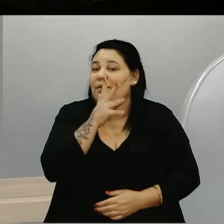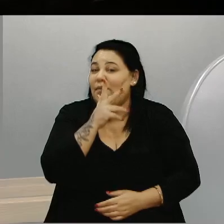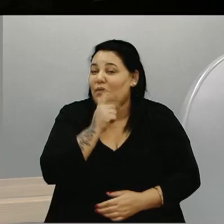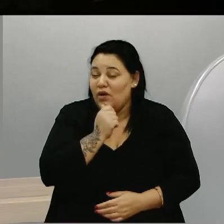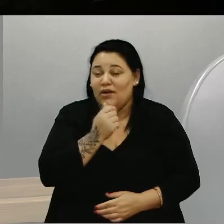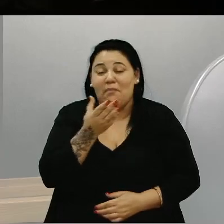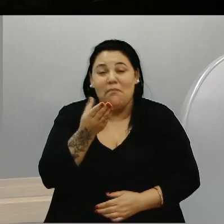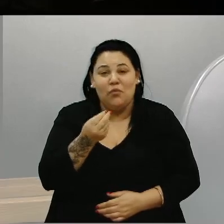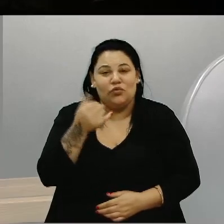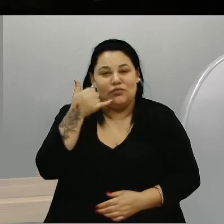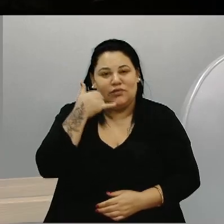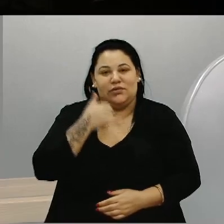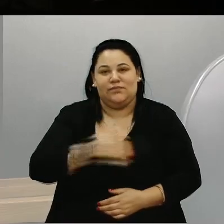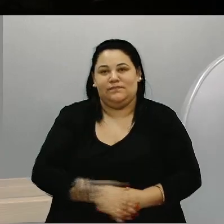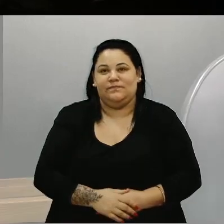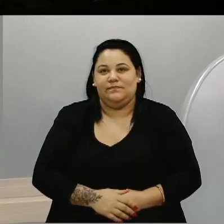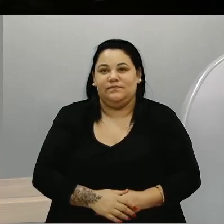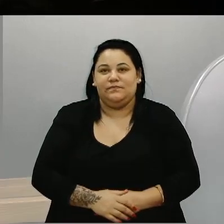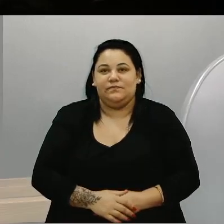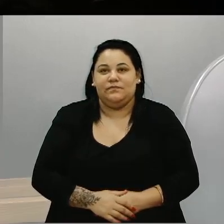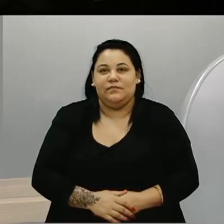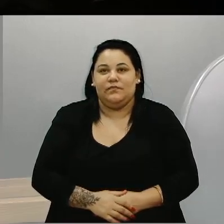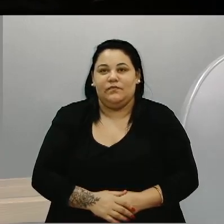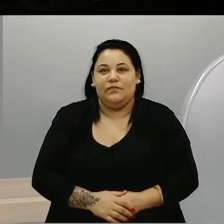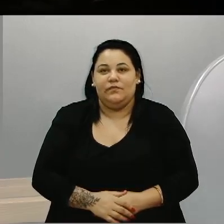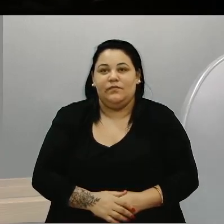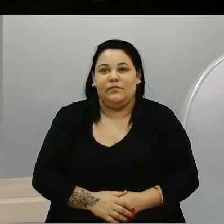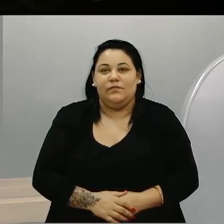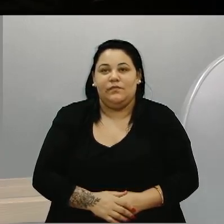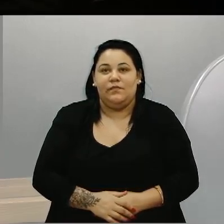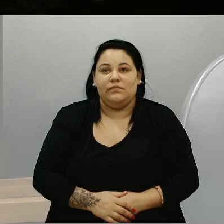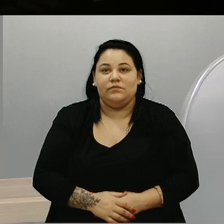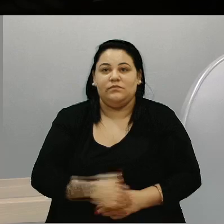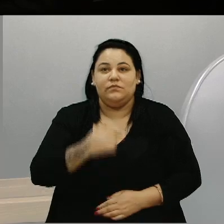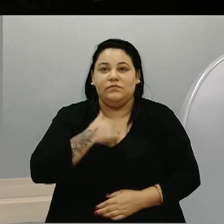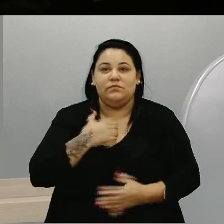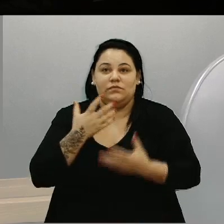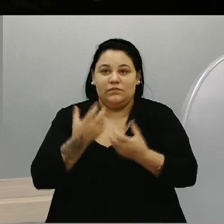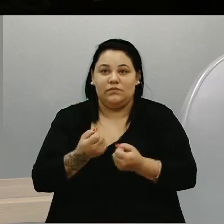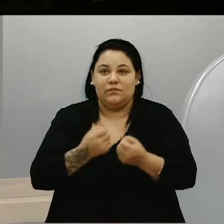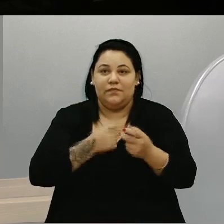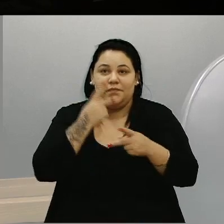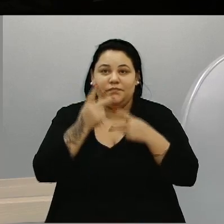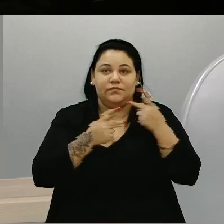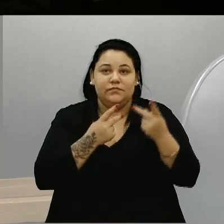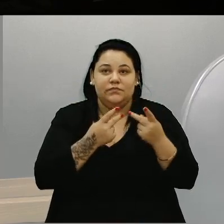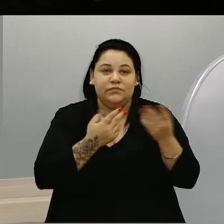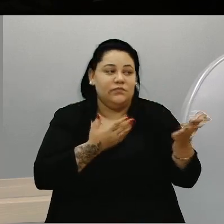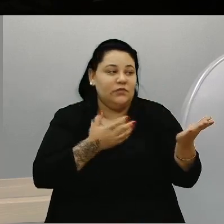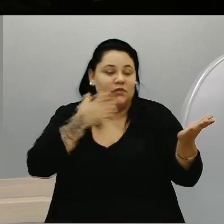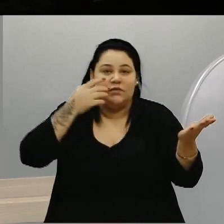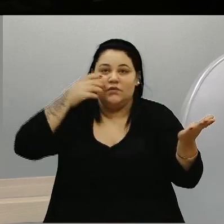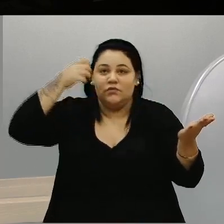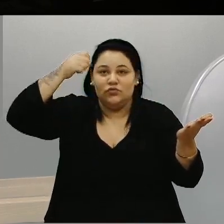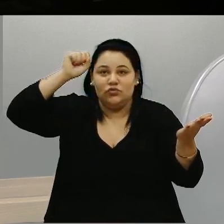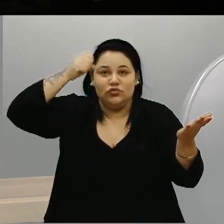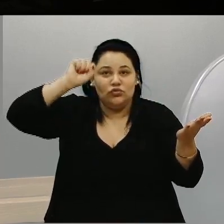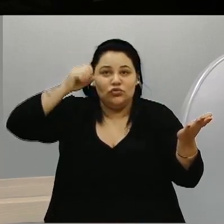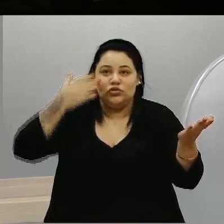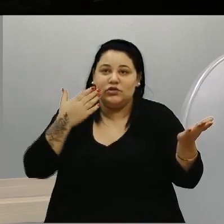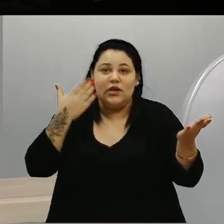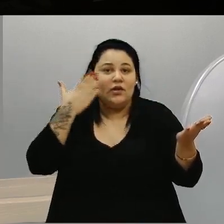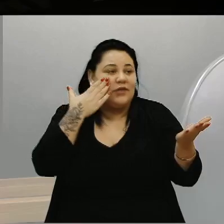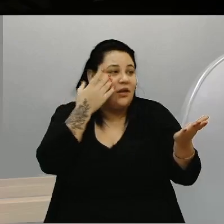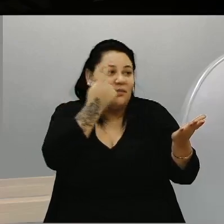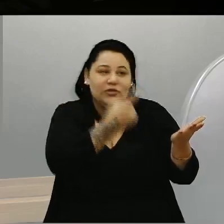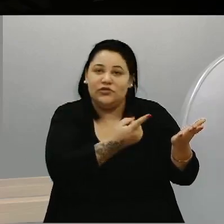atender. Eu recebi relato de pessoas que não... Vereador Xuxa, eu sei que para o senhor